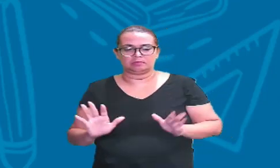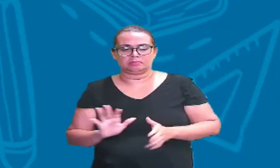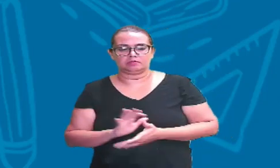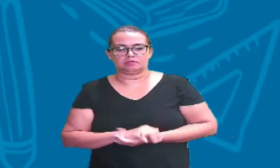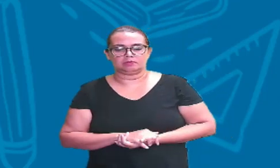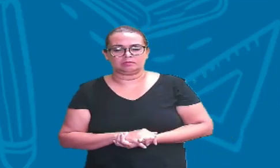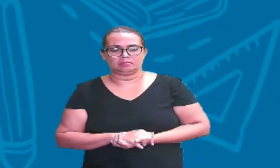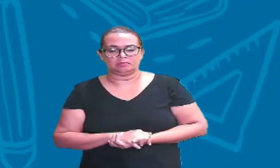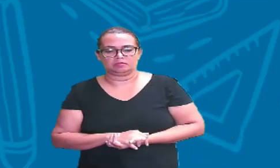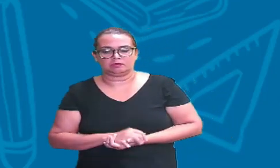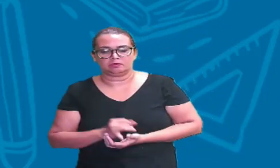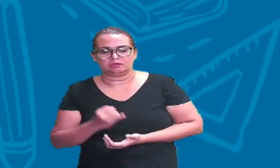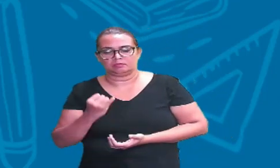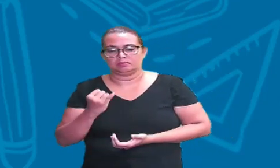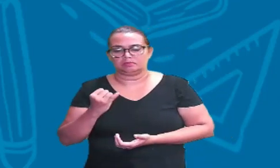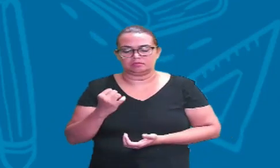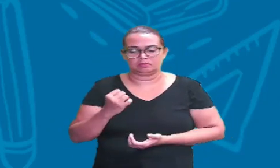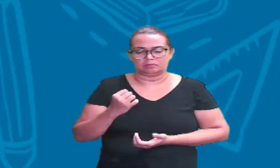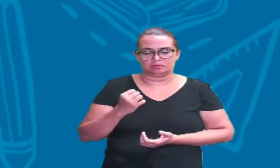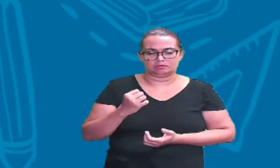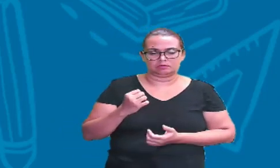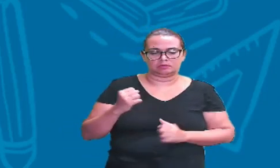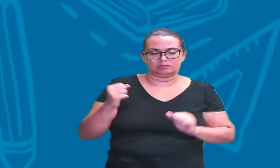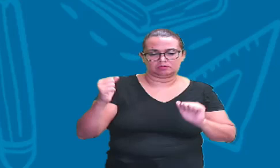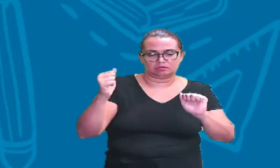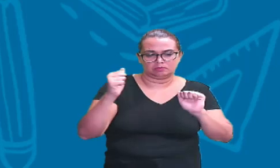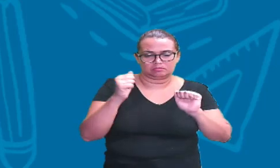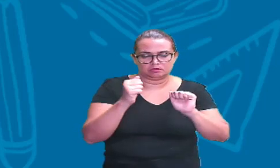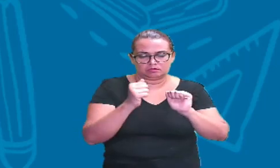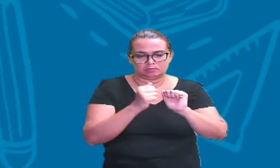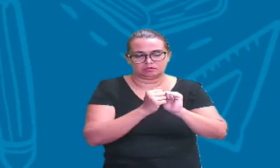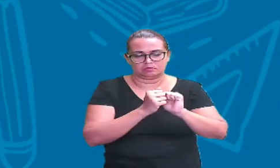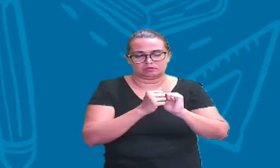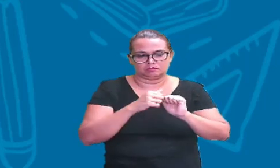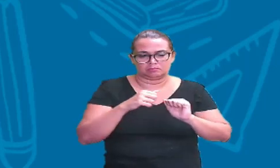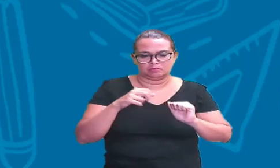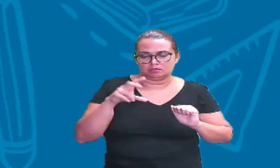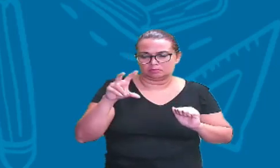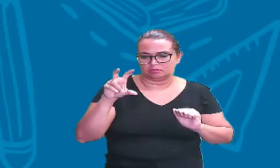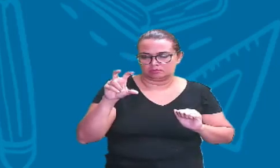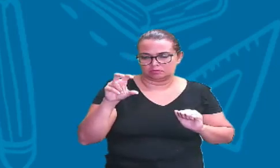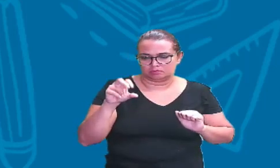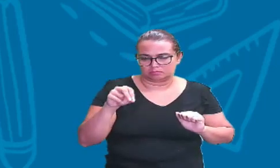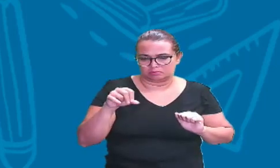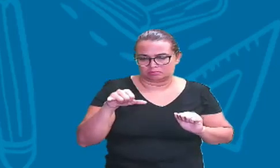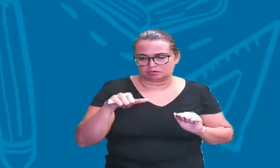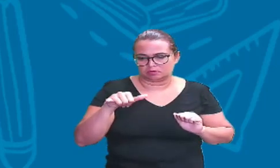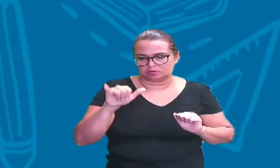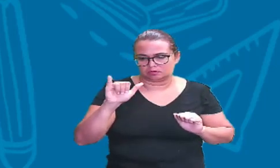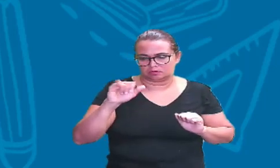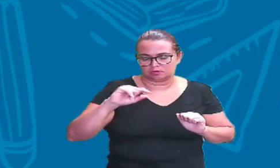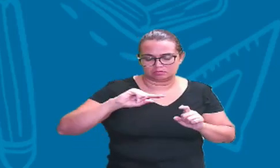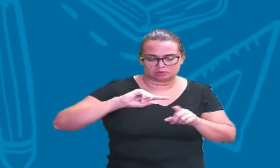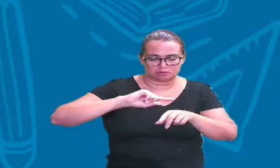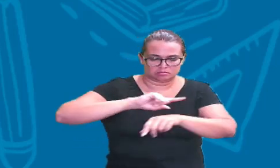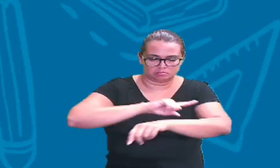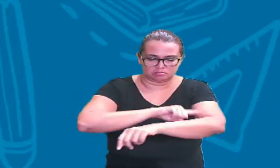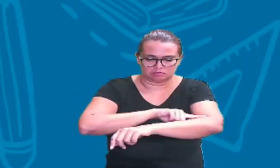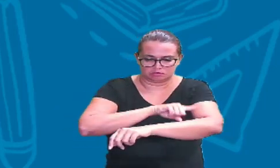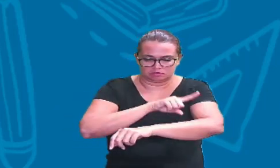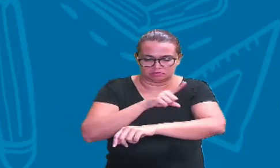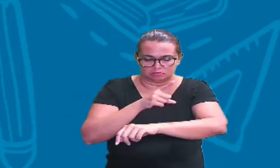Mas, se eu juntar 50 e Y, vai dar um ângulo de